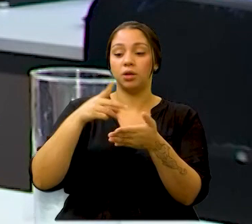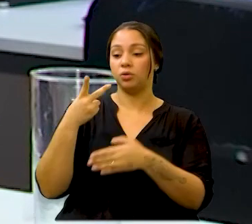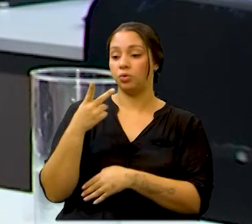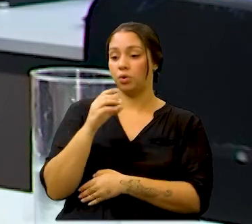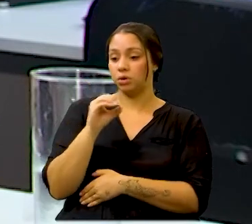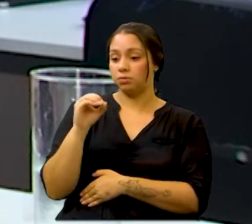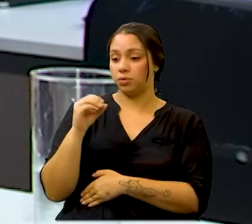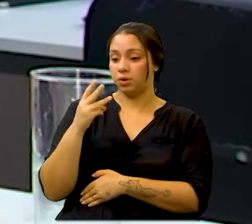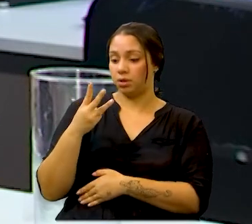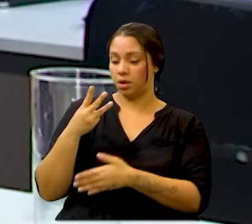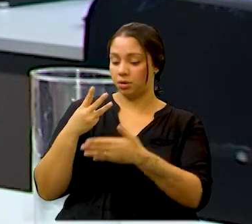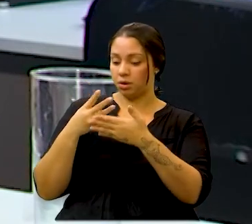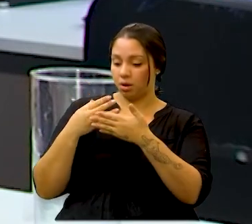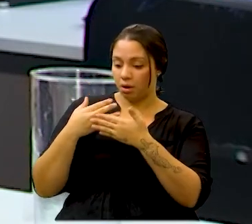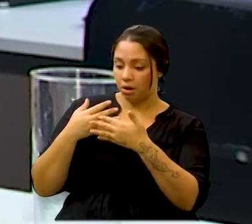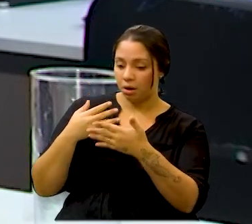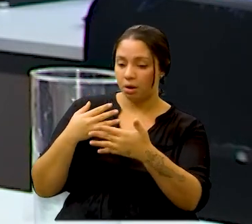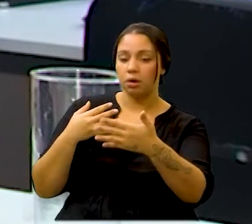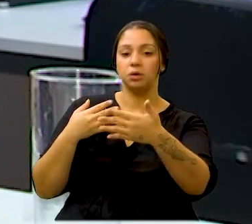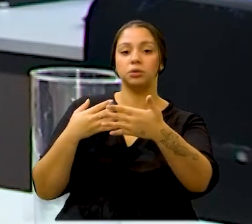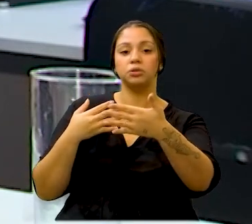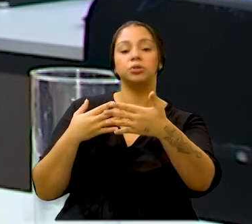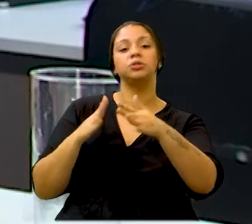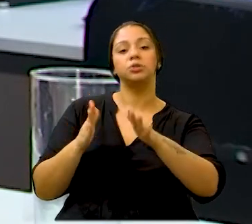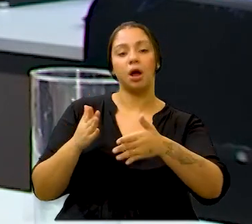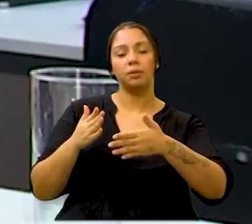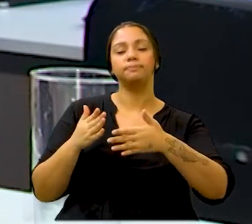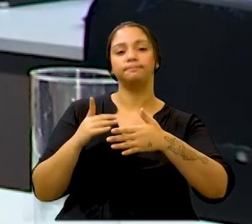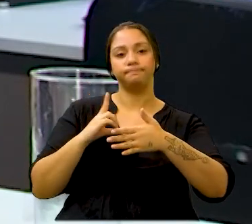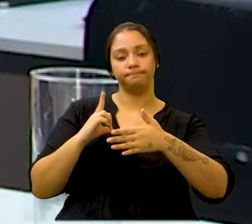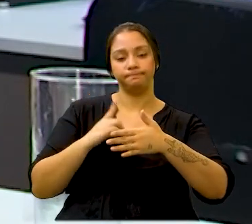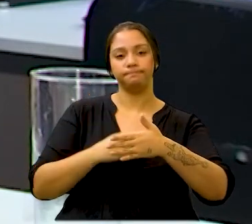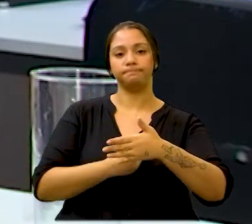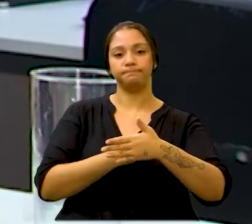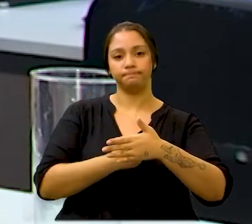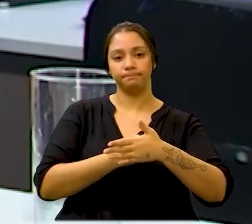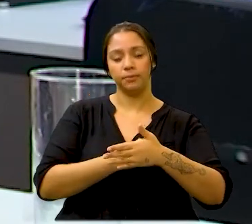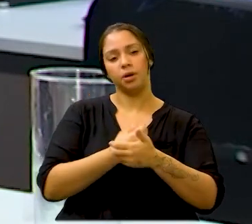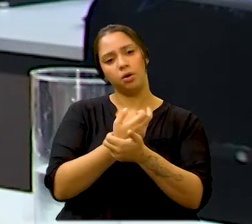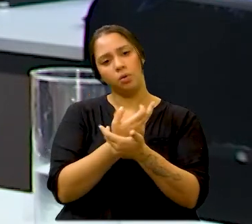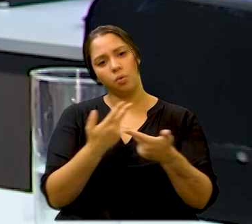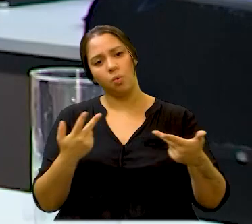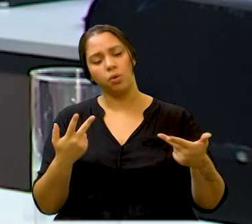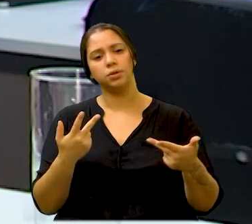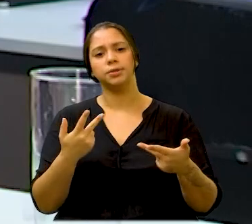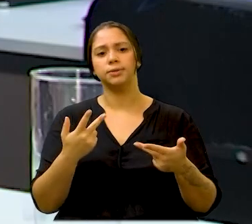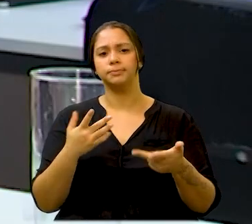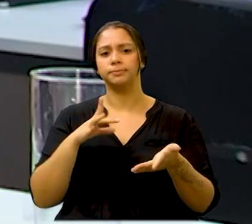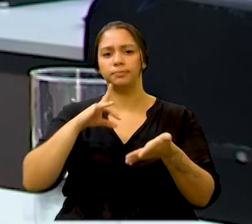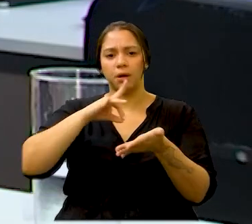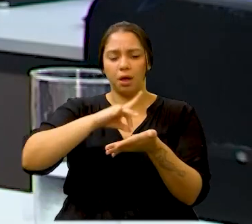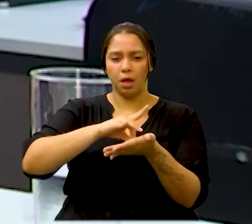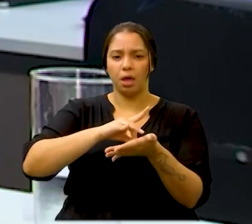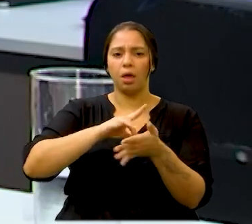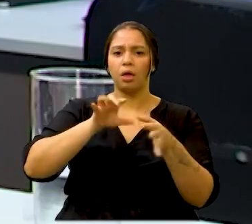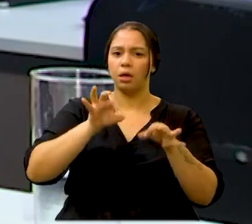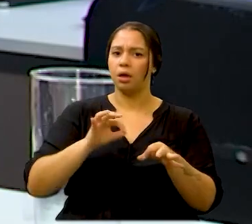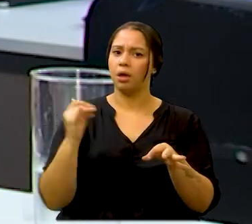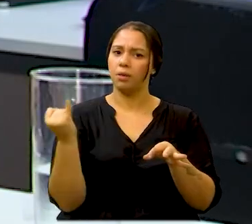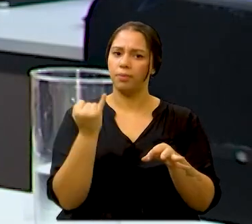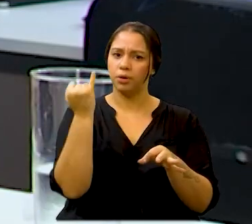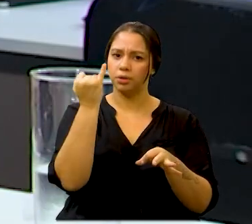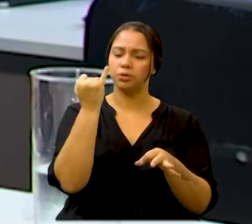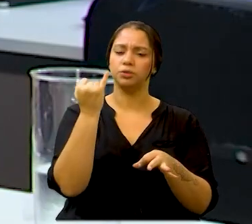De 2003 para cá, a gente já tem uma longa trajetória. Né? Existem algumas iniciativas extremamente importantes